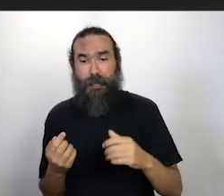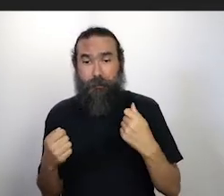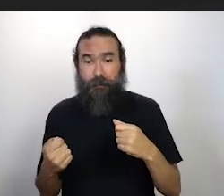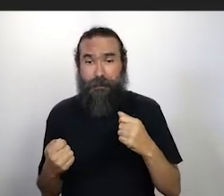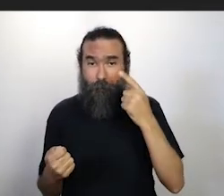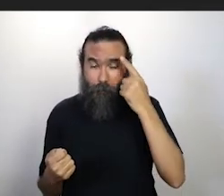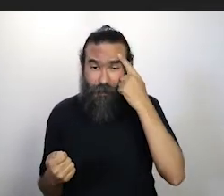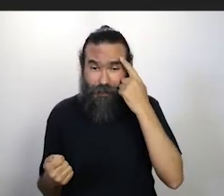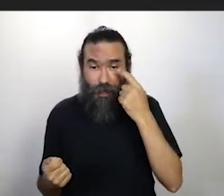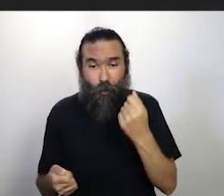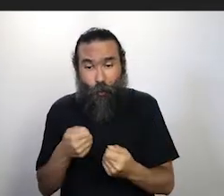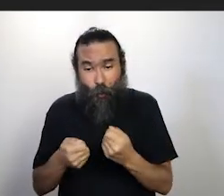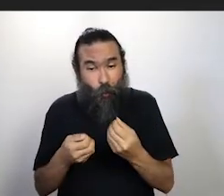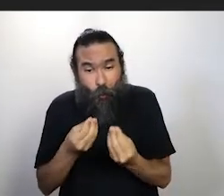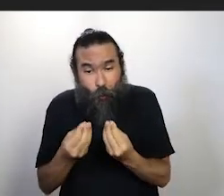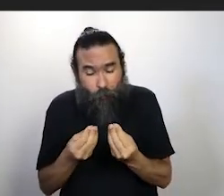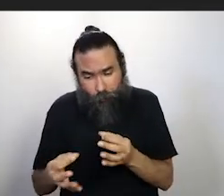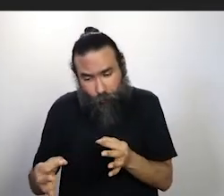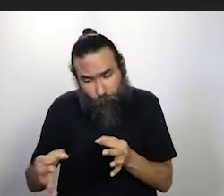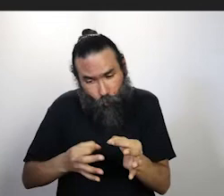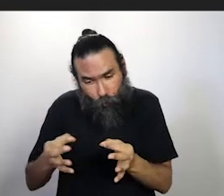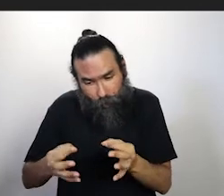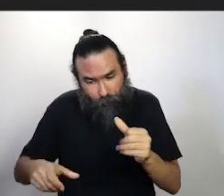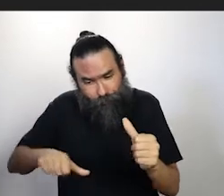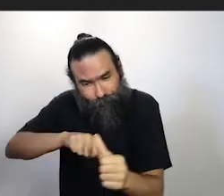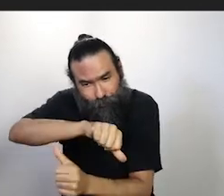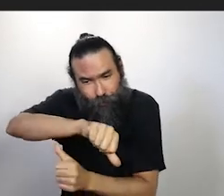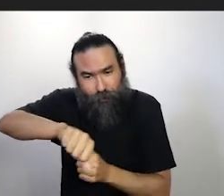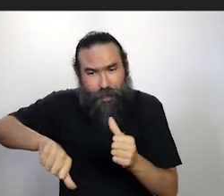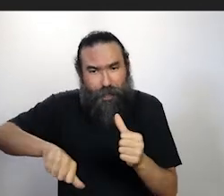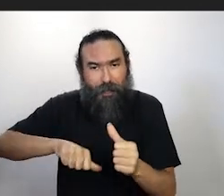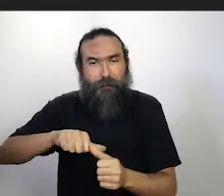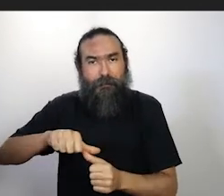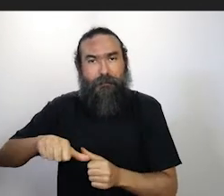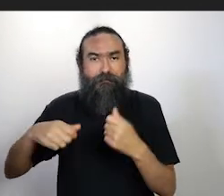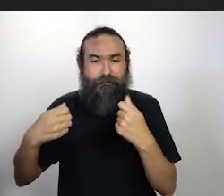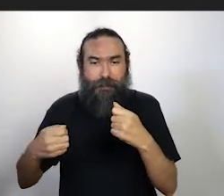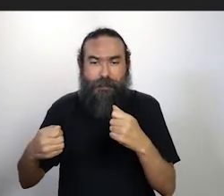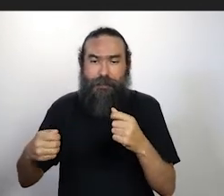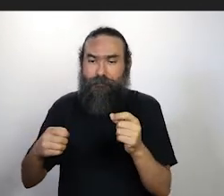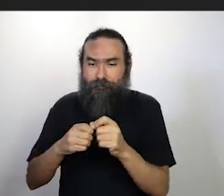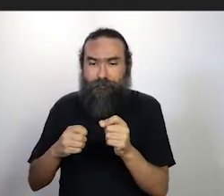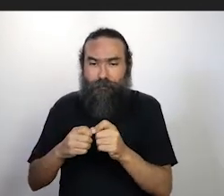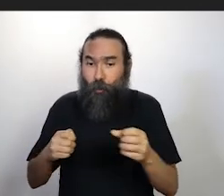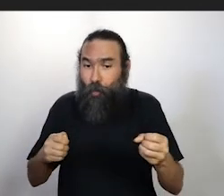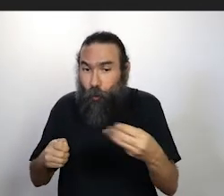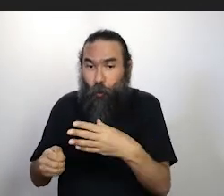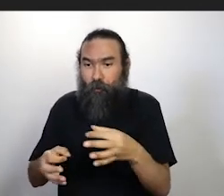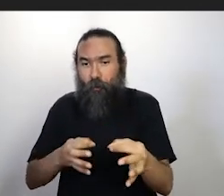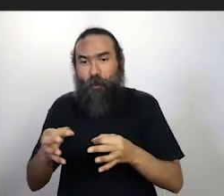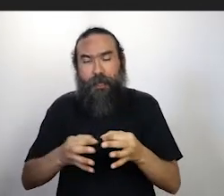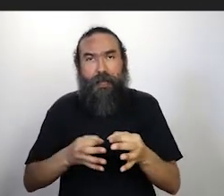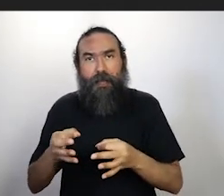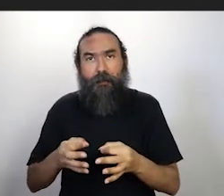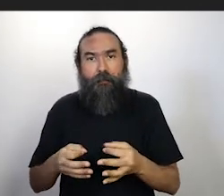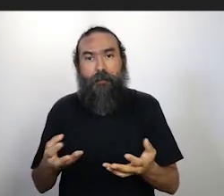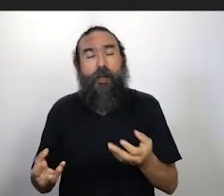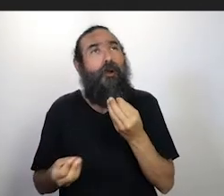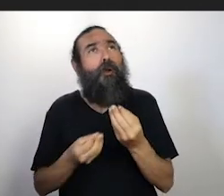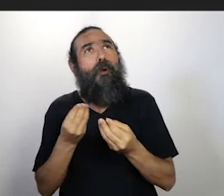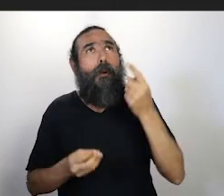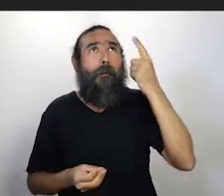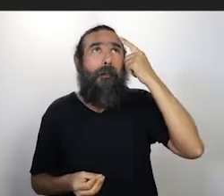modelo escolar que está se redesenhando, né? A outra coisa é o pensar e esse